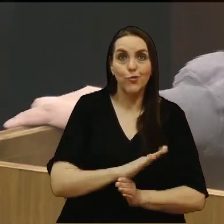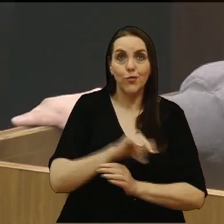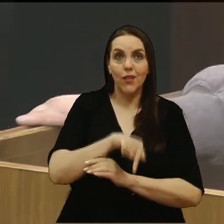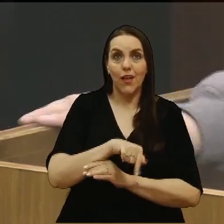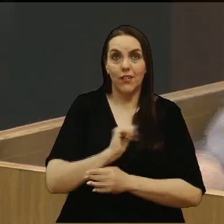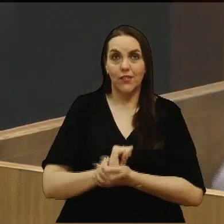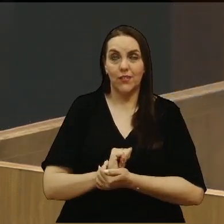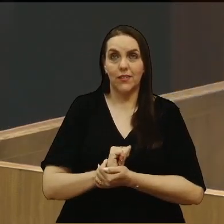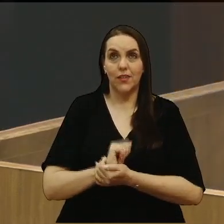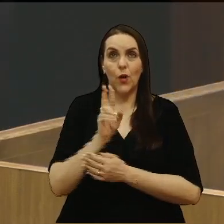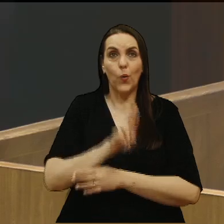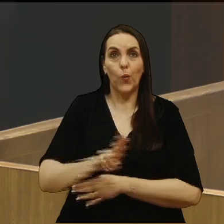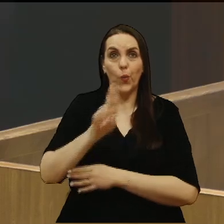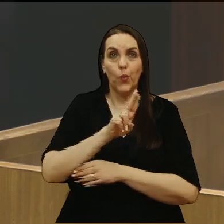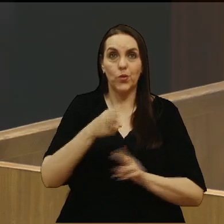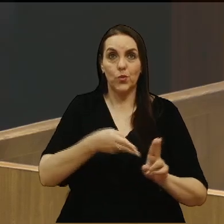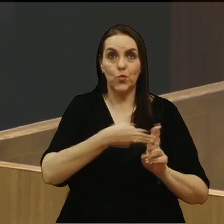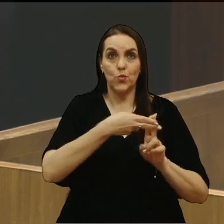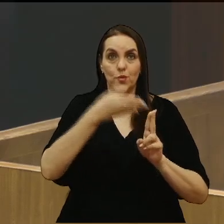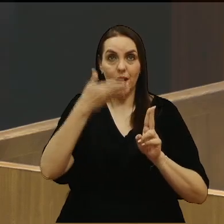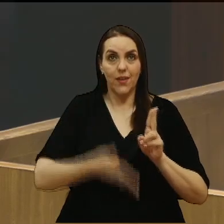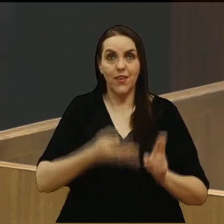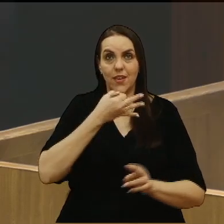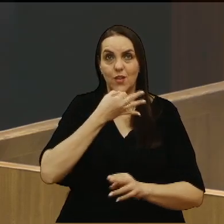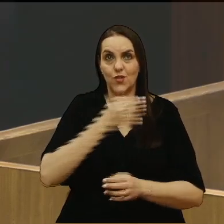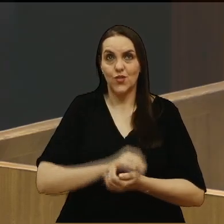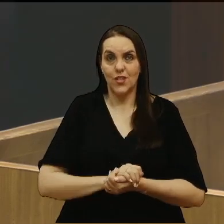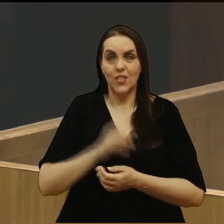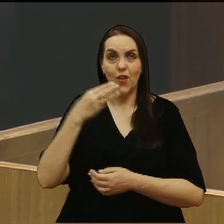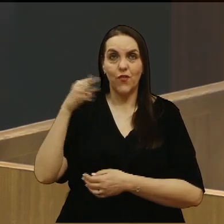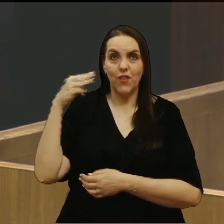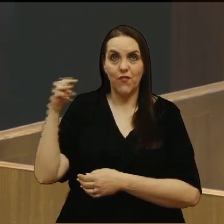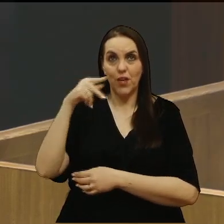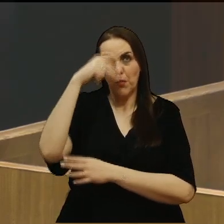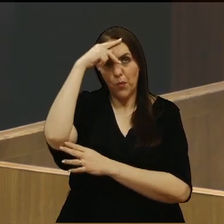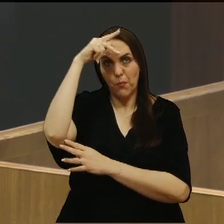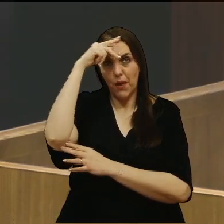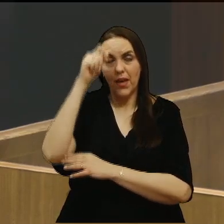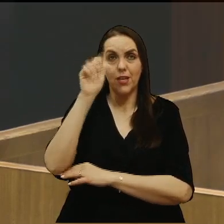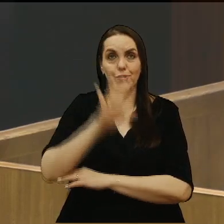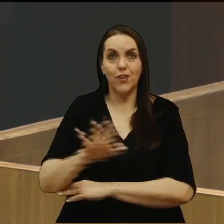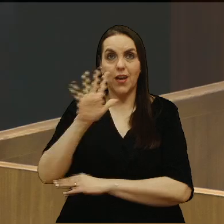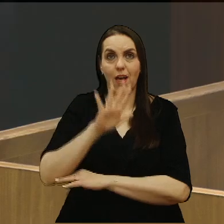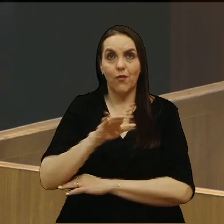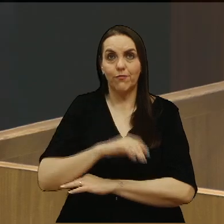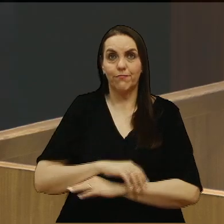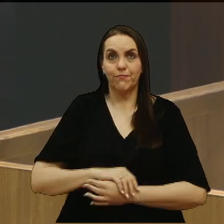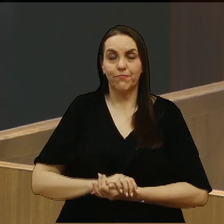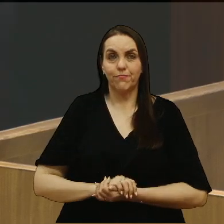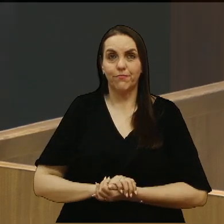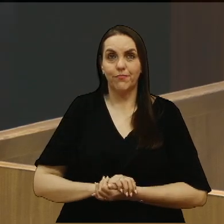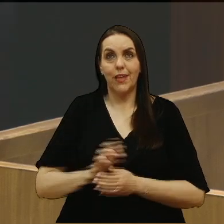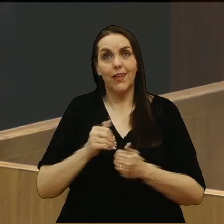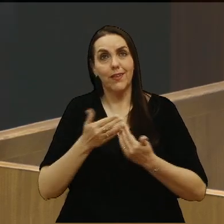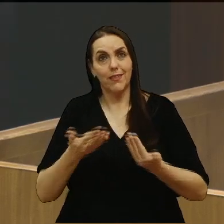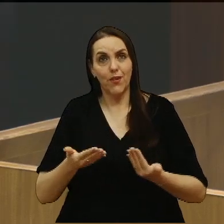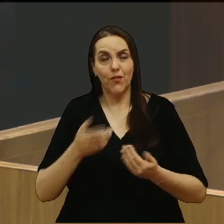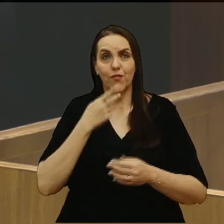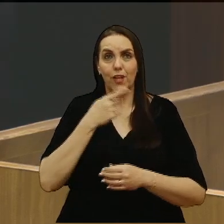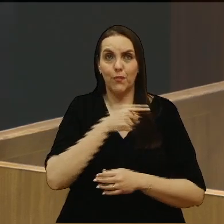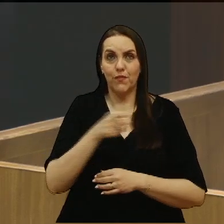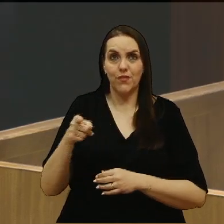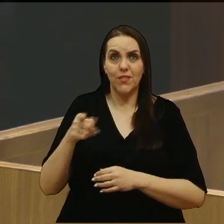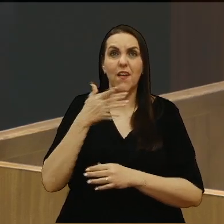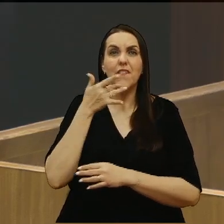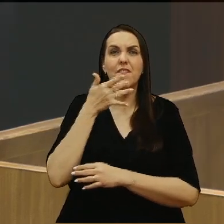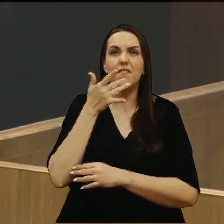eles usam do sistema de saúde em Caxias, que é o Virvi Ramos, o Pompeia e o Hospital Geral. Então, como eu falei para vocês, é muito